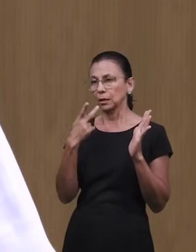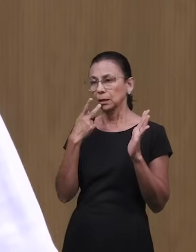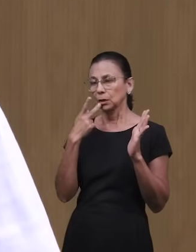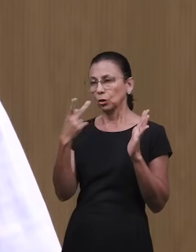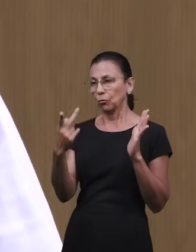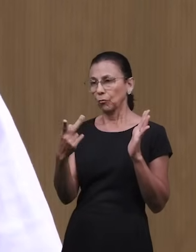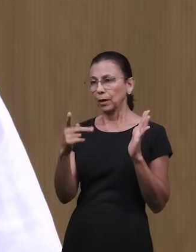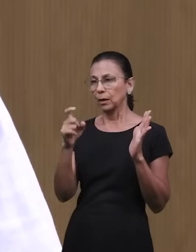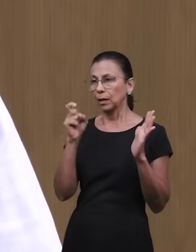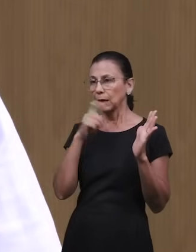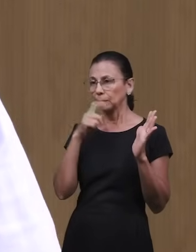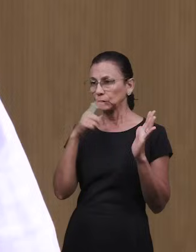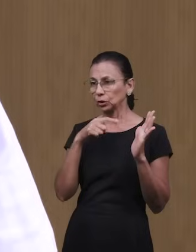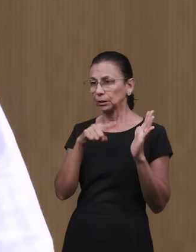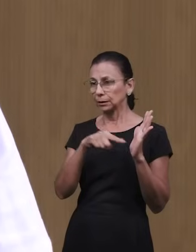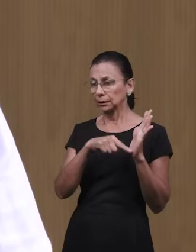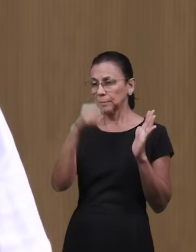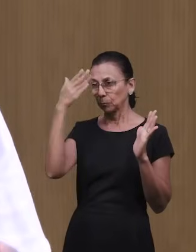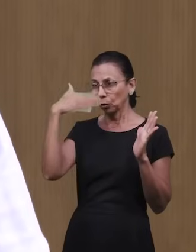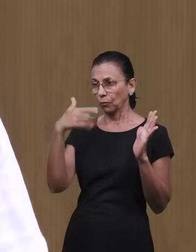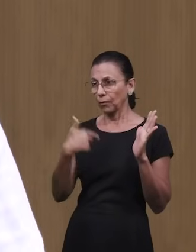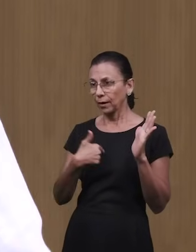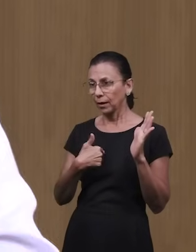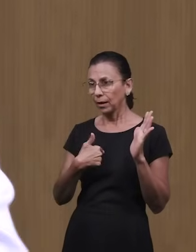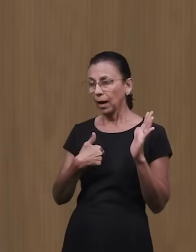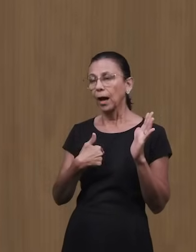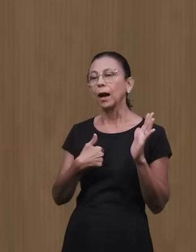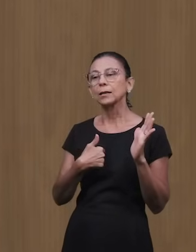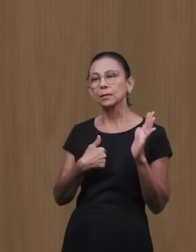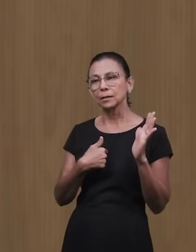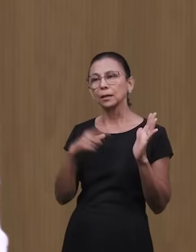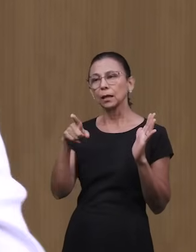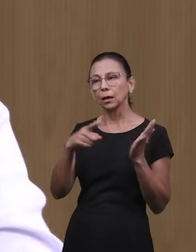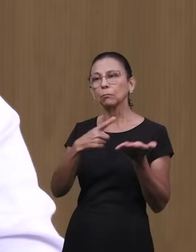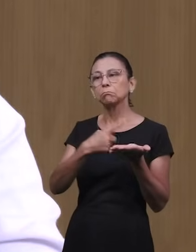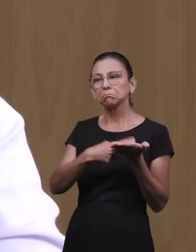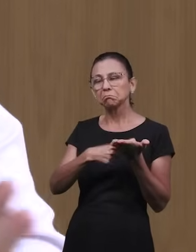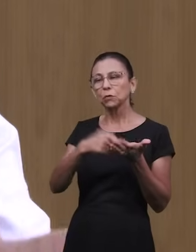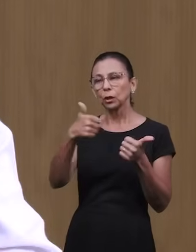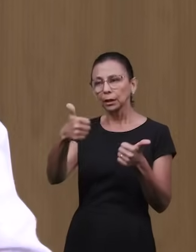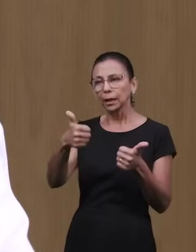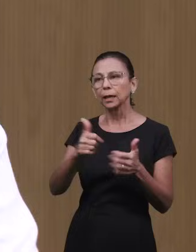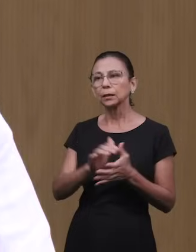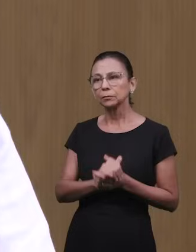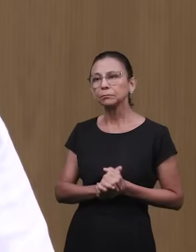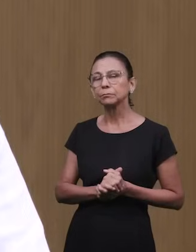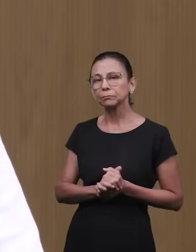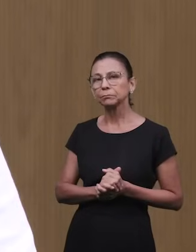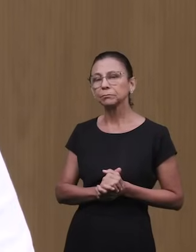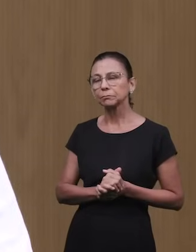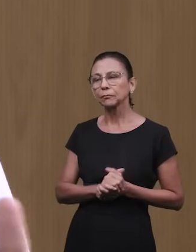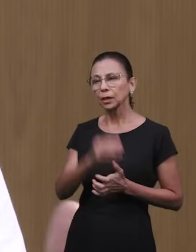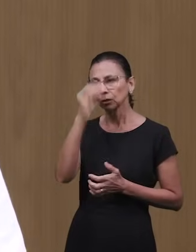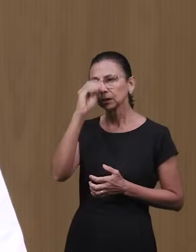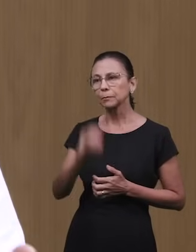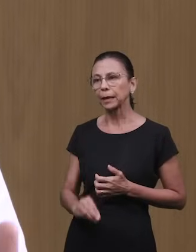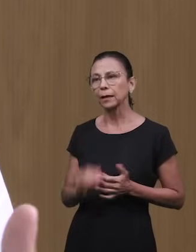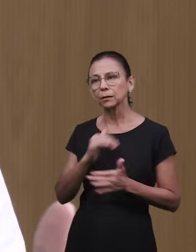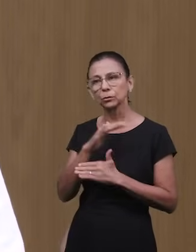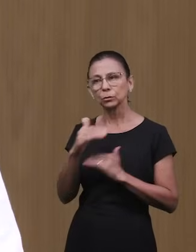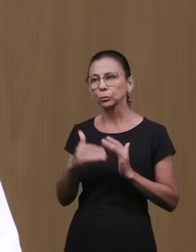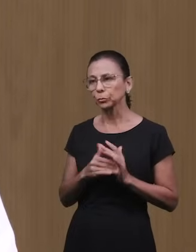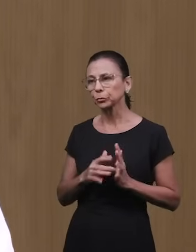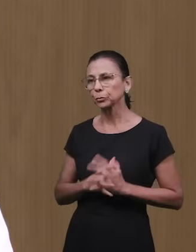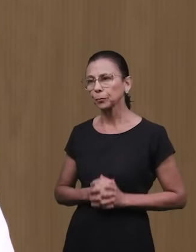não pôde se defender a partir daquele argumento. Porém, com toda a